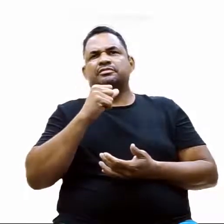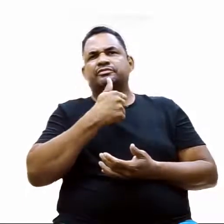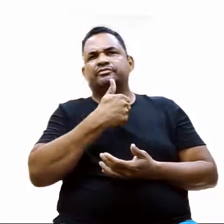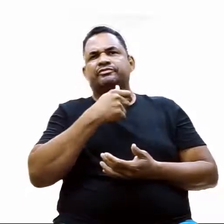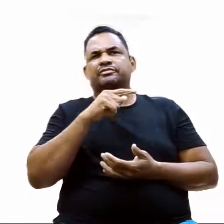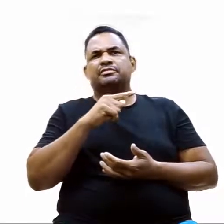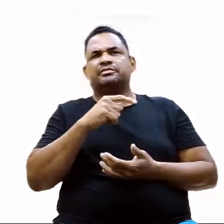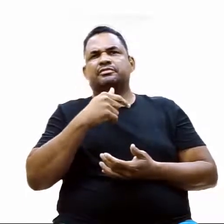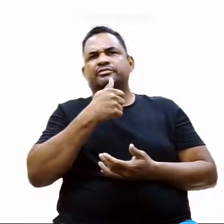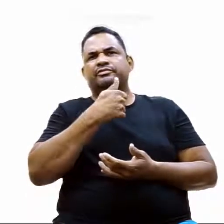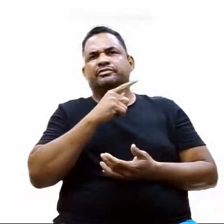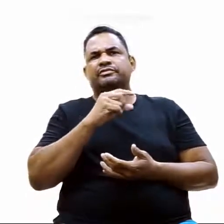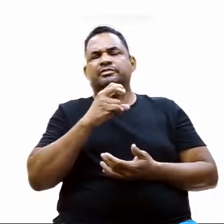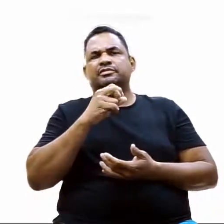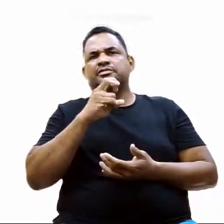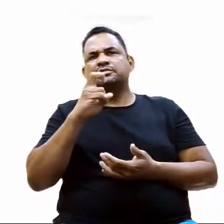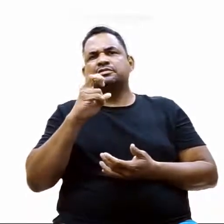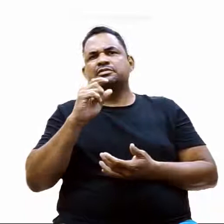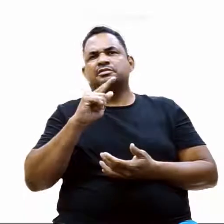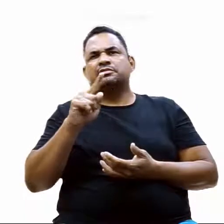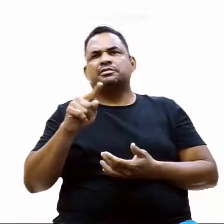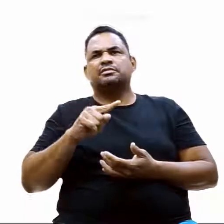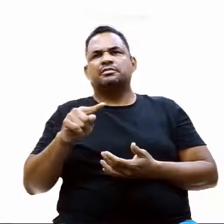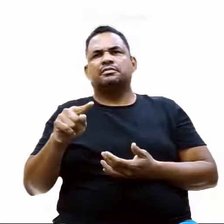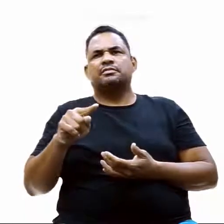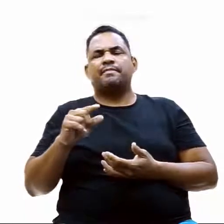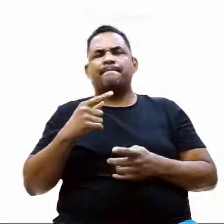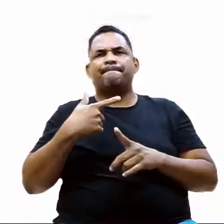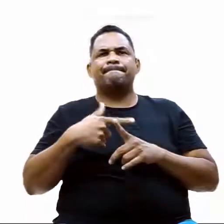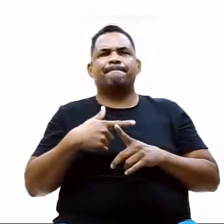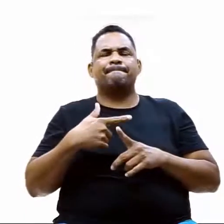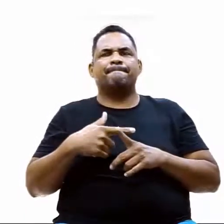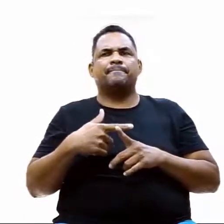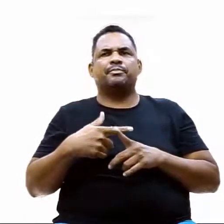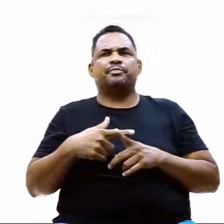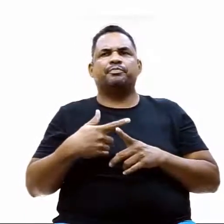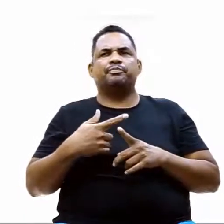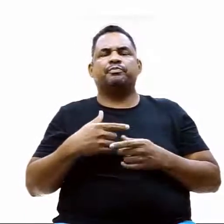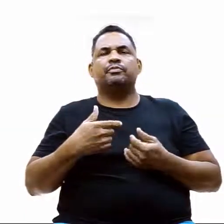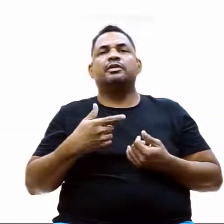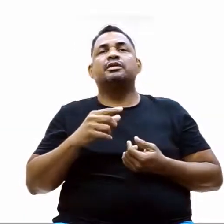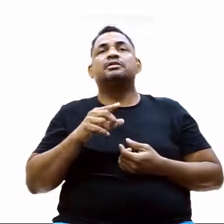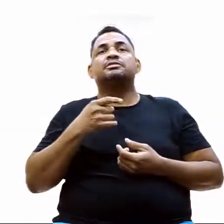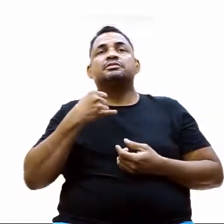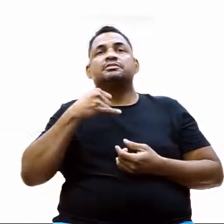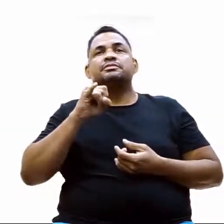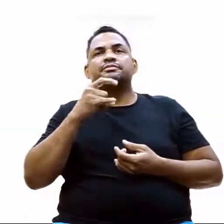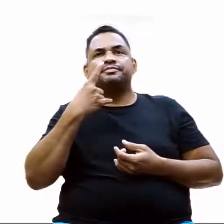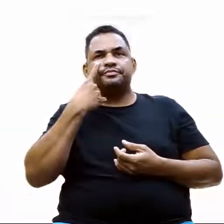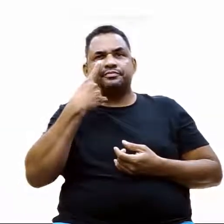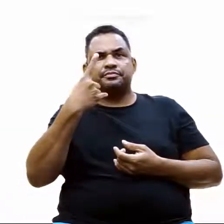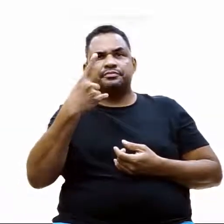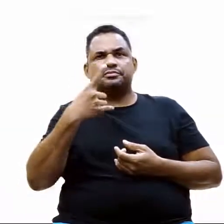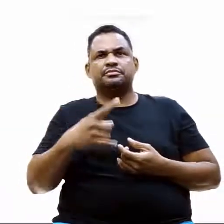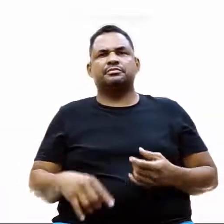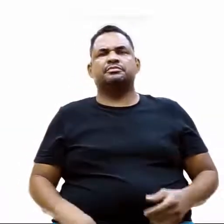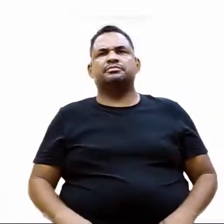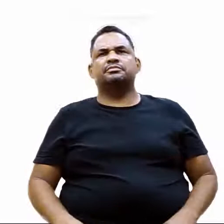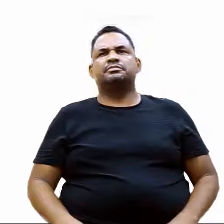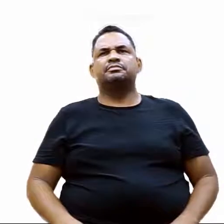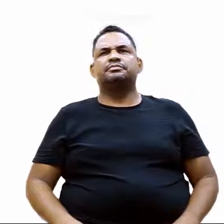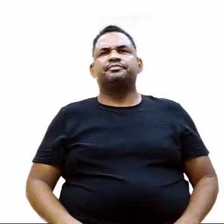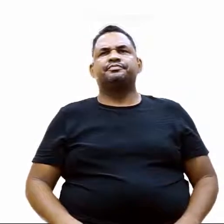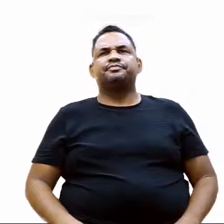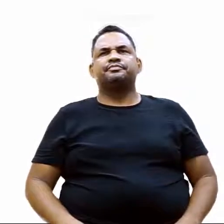1,25 de Z. Porque, se você observar anteriormente, olha aí,